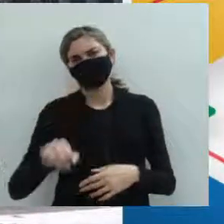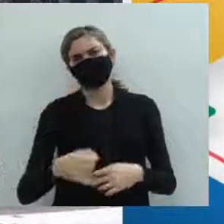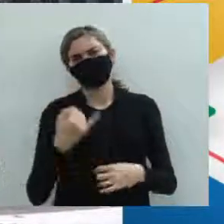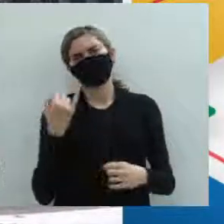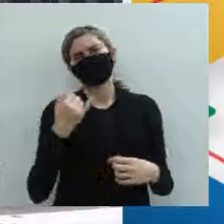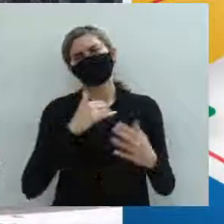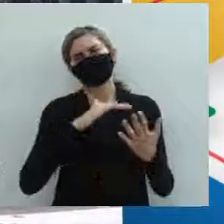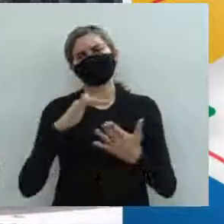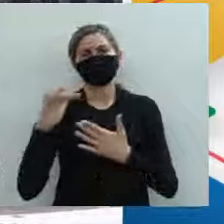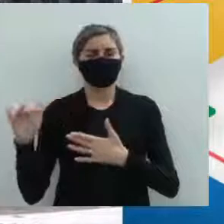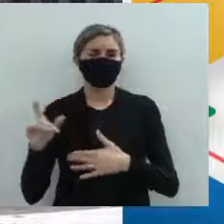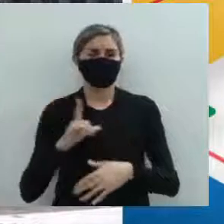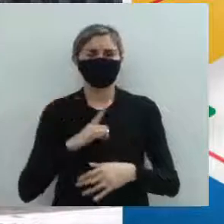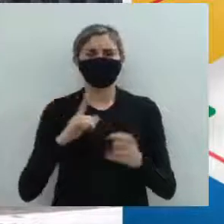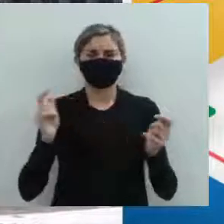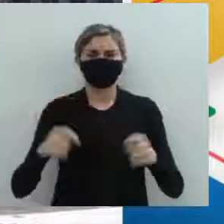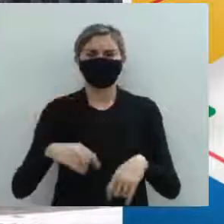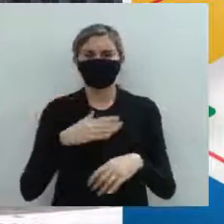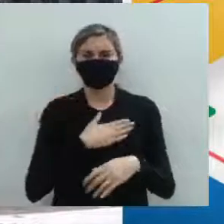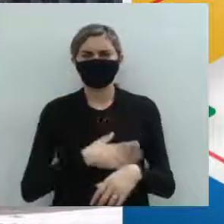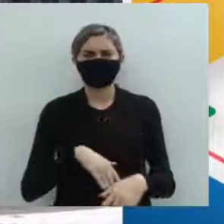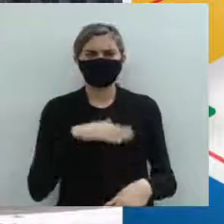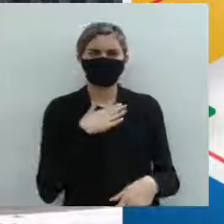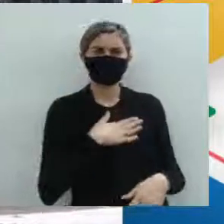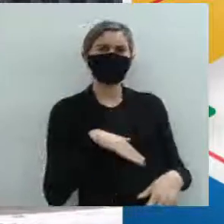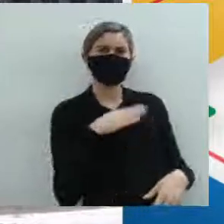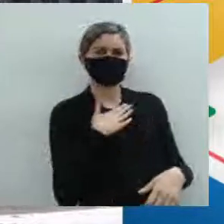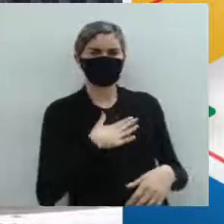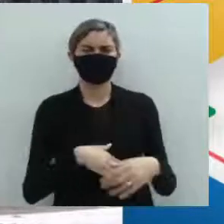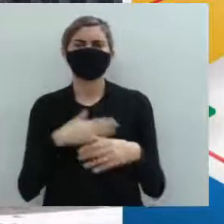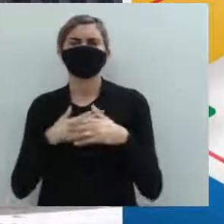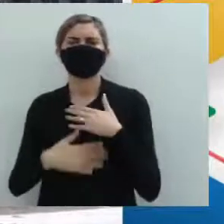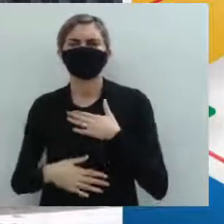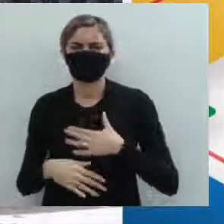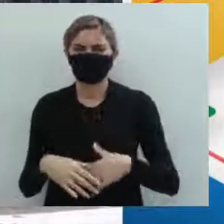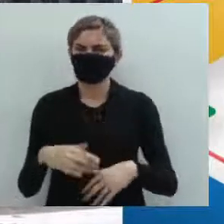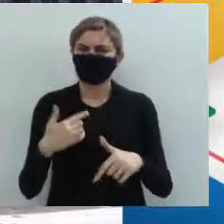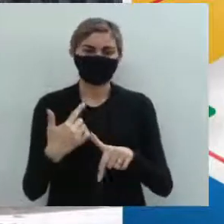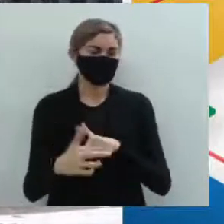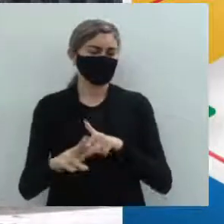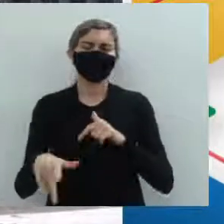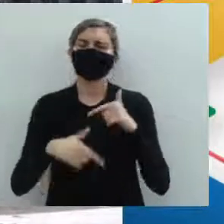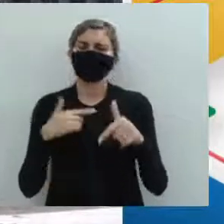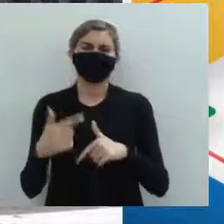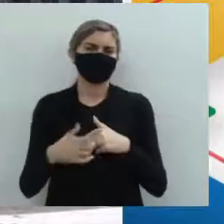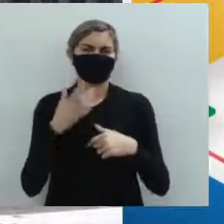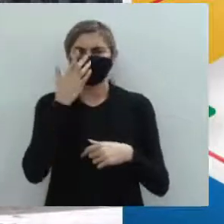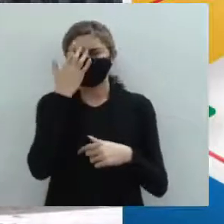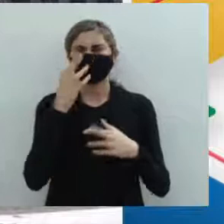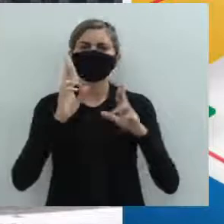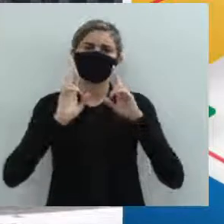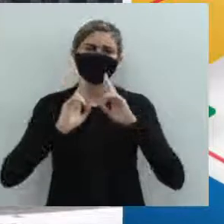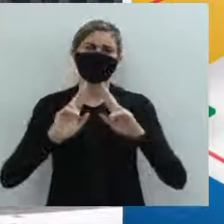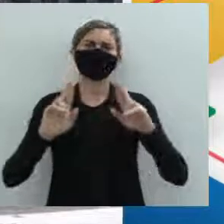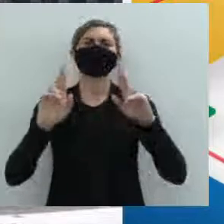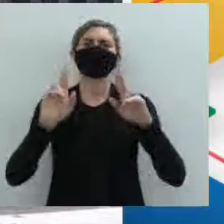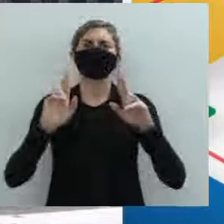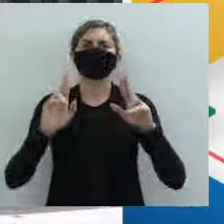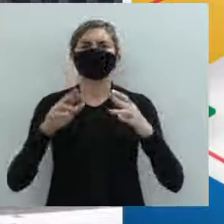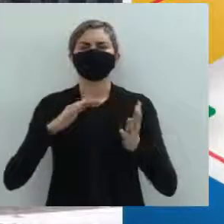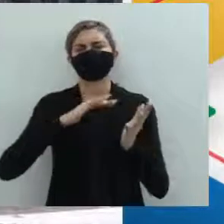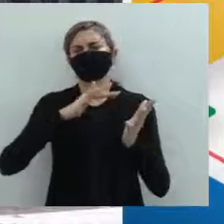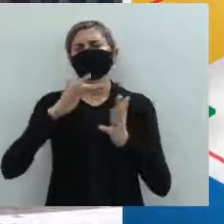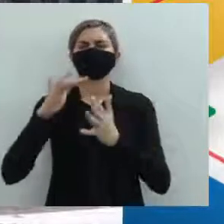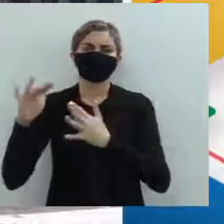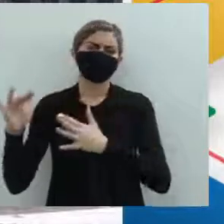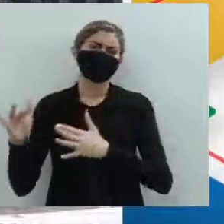uma entrega e outra ali para dar um descanso, né? Porque não é um trabalho fácil. Então, todo o meu respeito aos entregadores